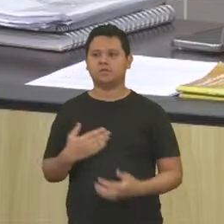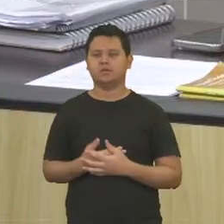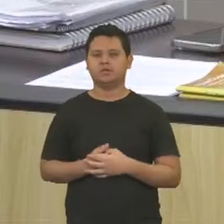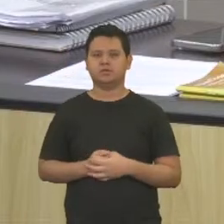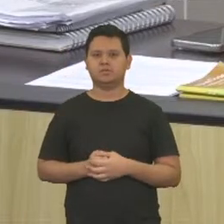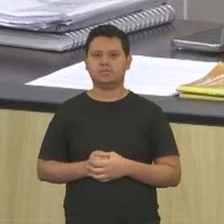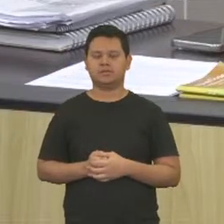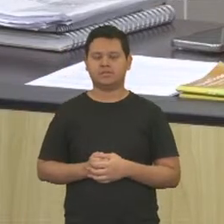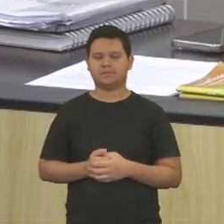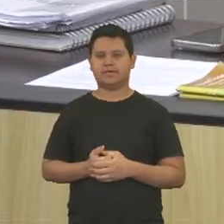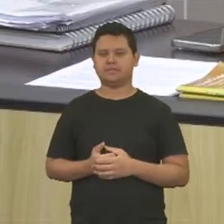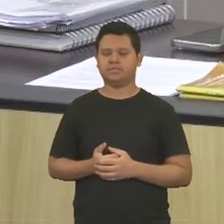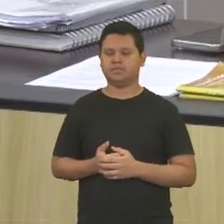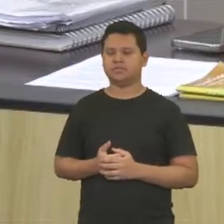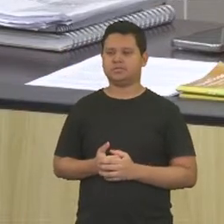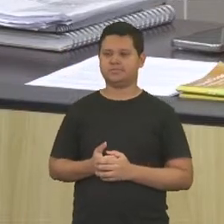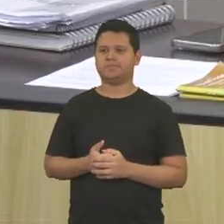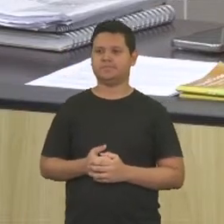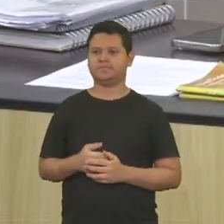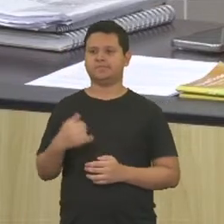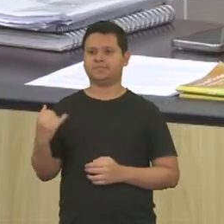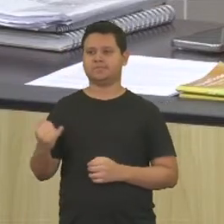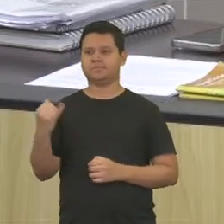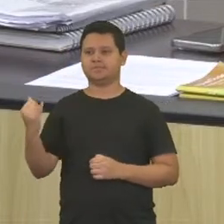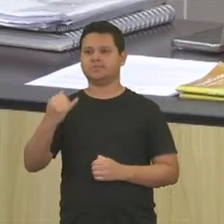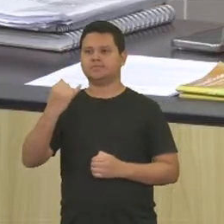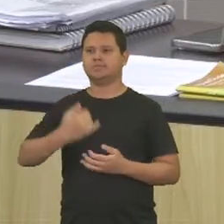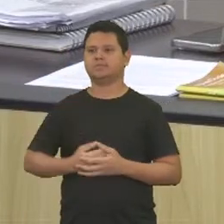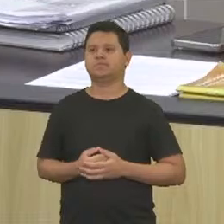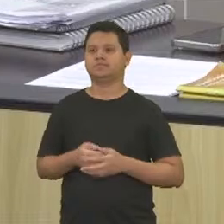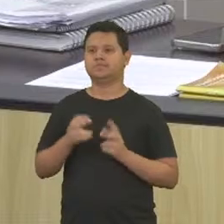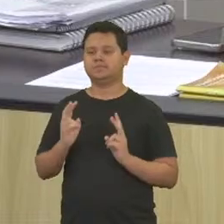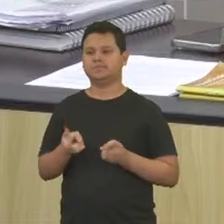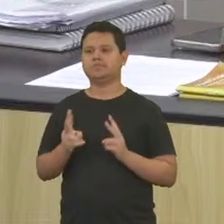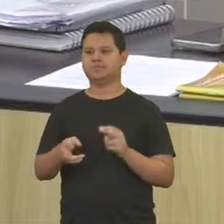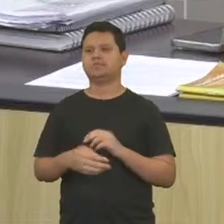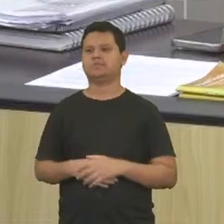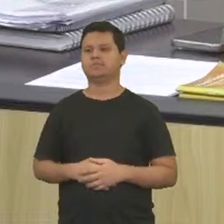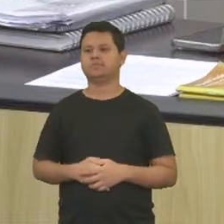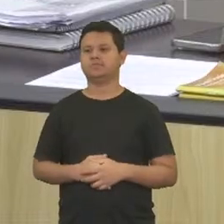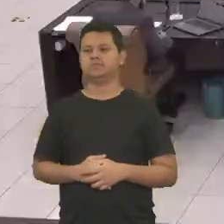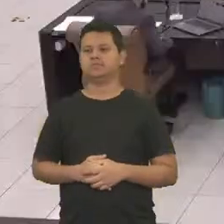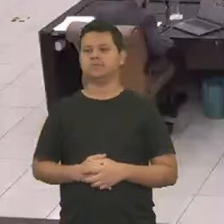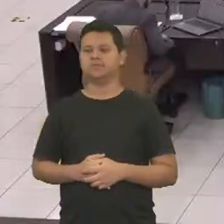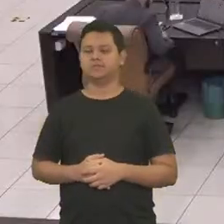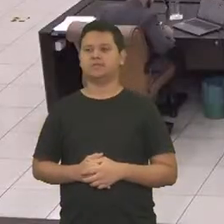os projetos que vêm para esta casa. Muito obrigada e parabéns pelo seu projeto.